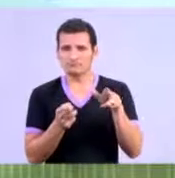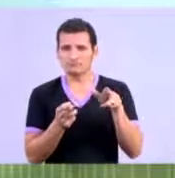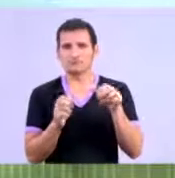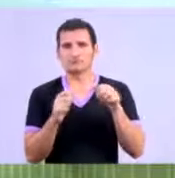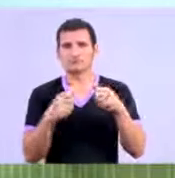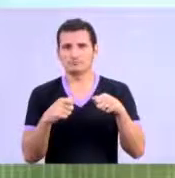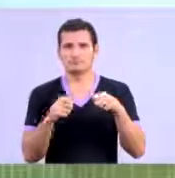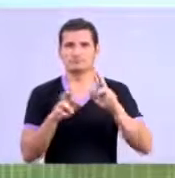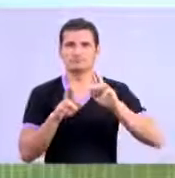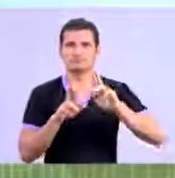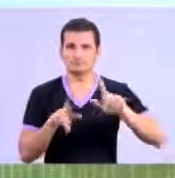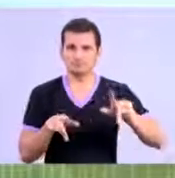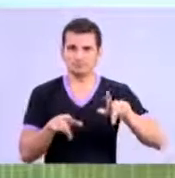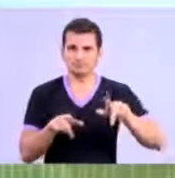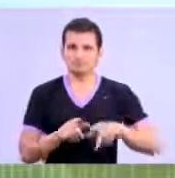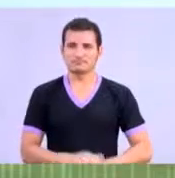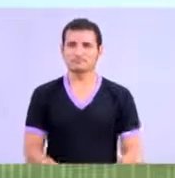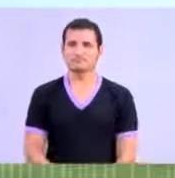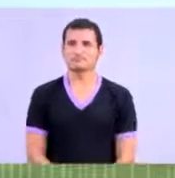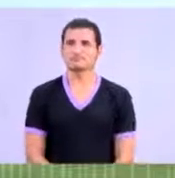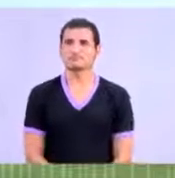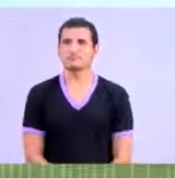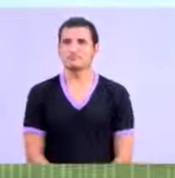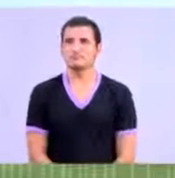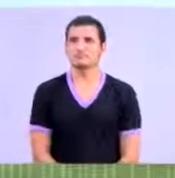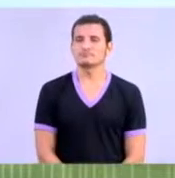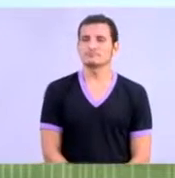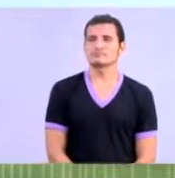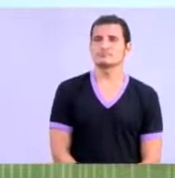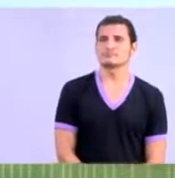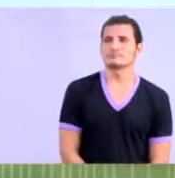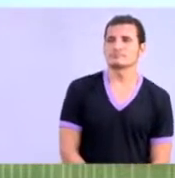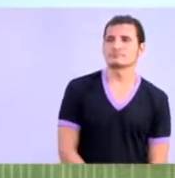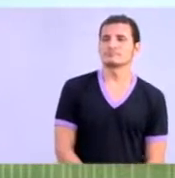ser diferentes, tá?